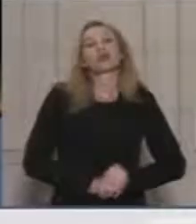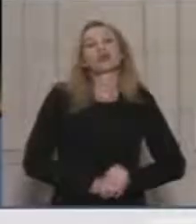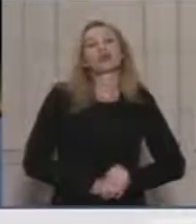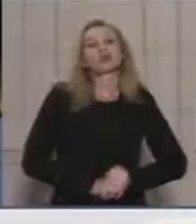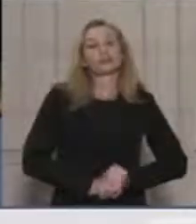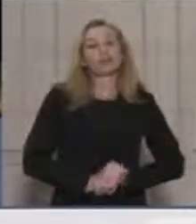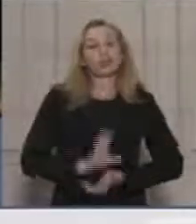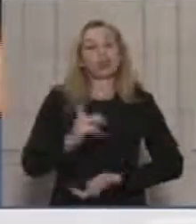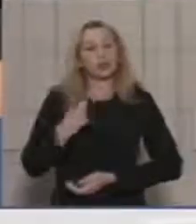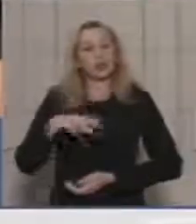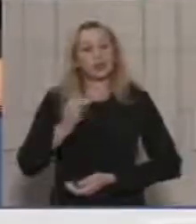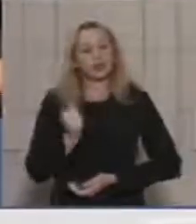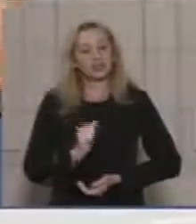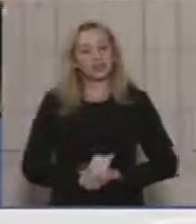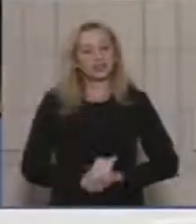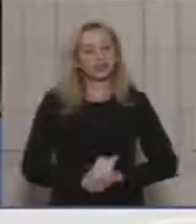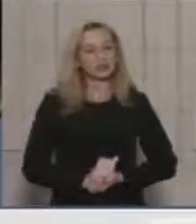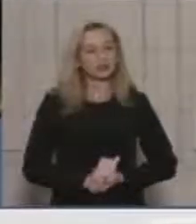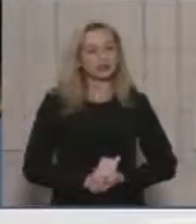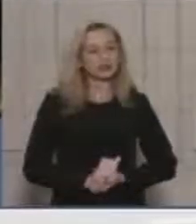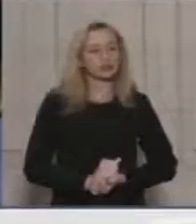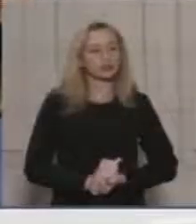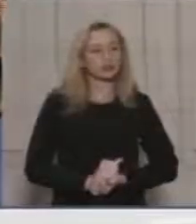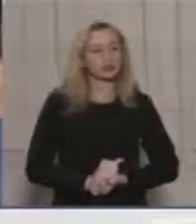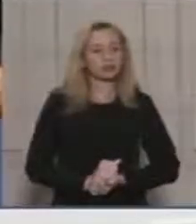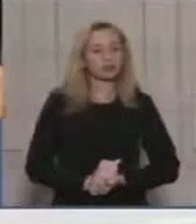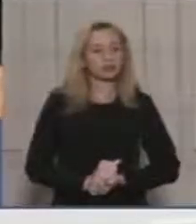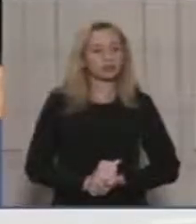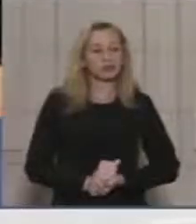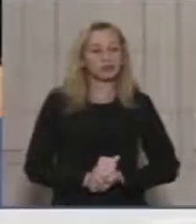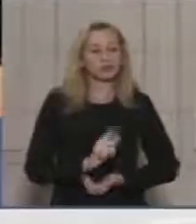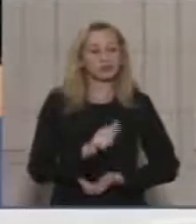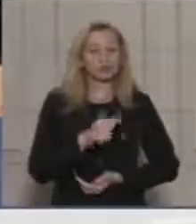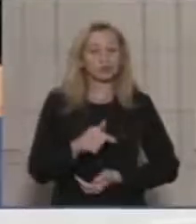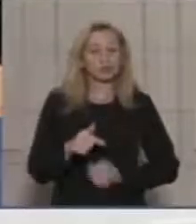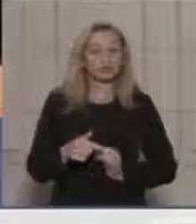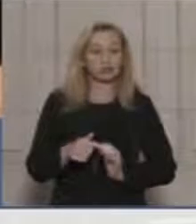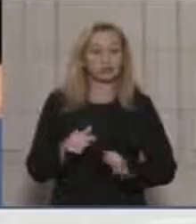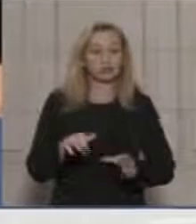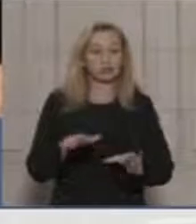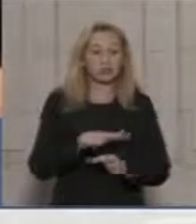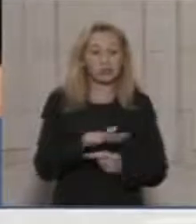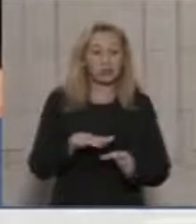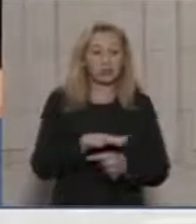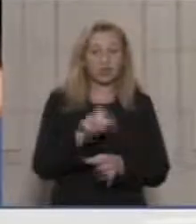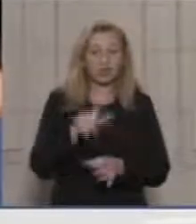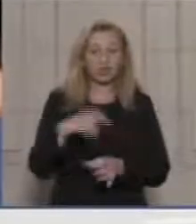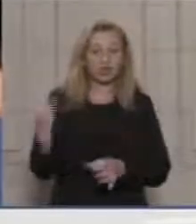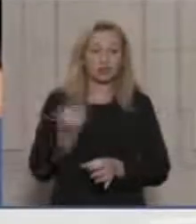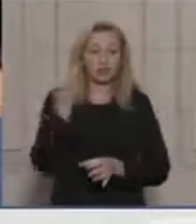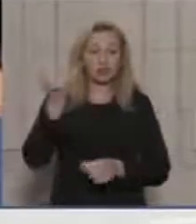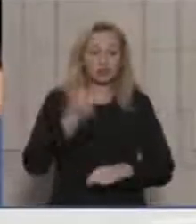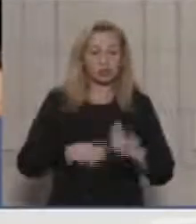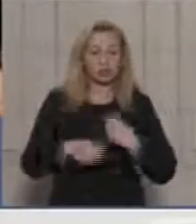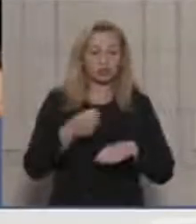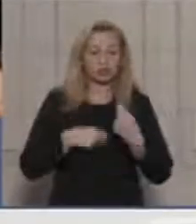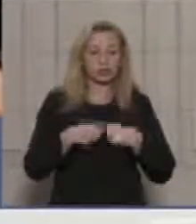delega essa área, que é a área mais importante do governo, ao então